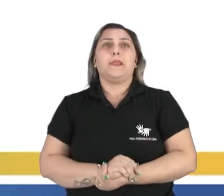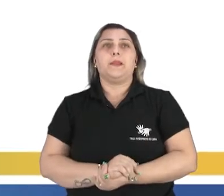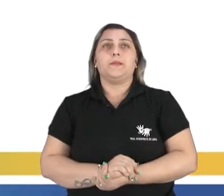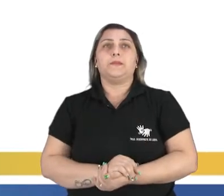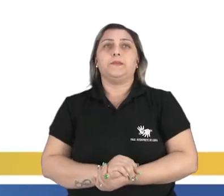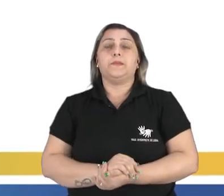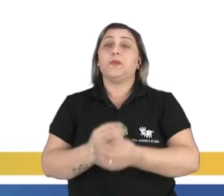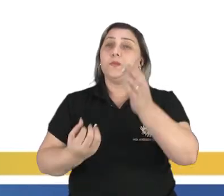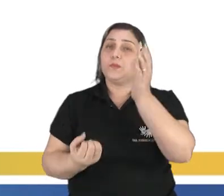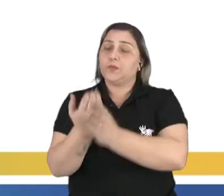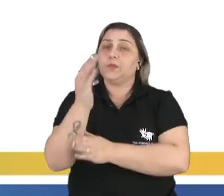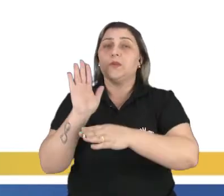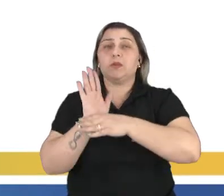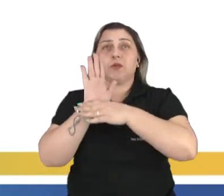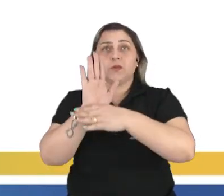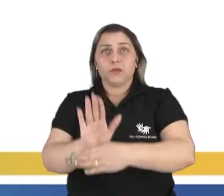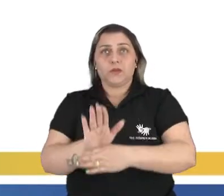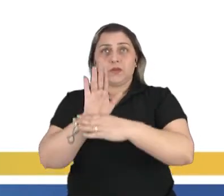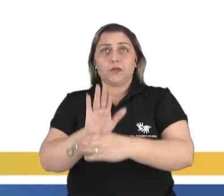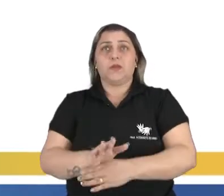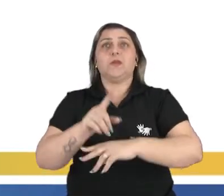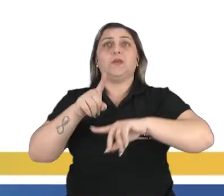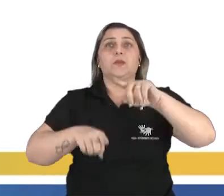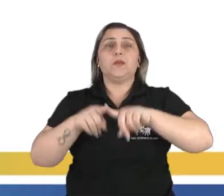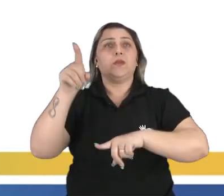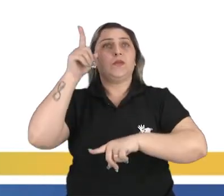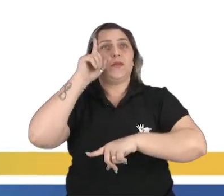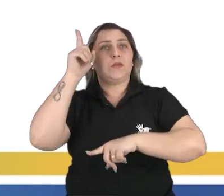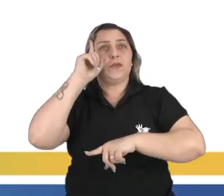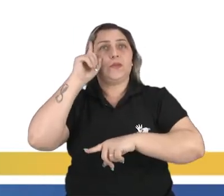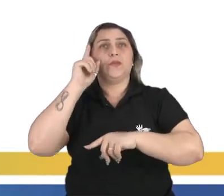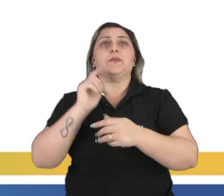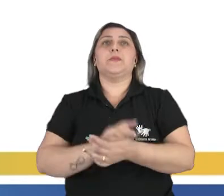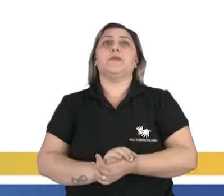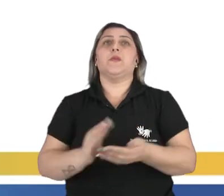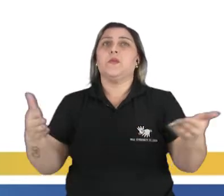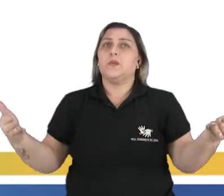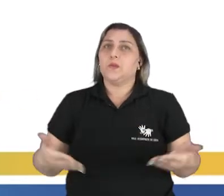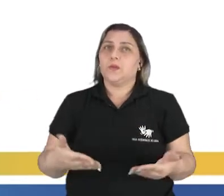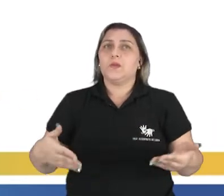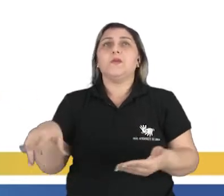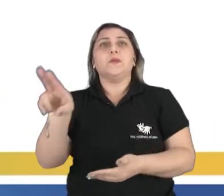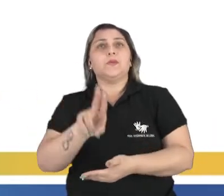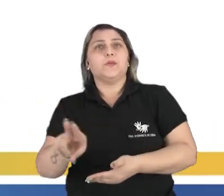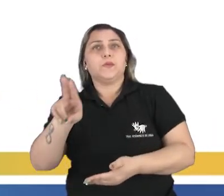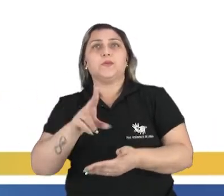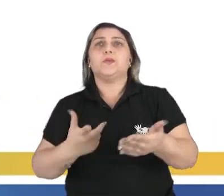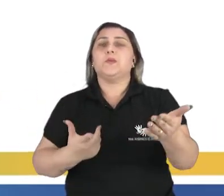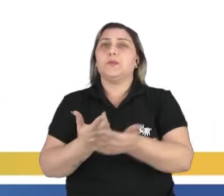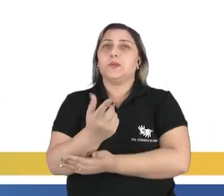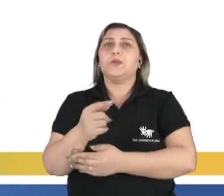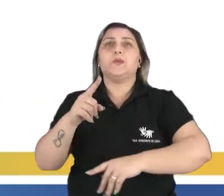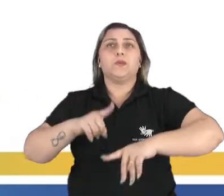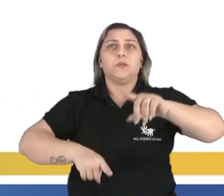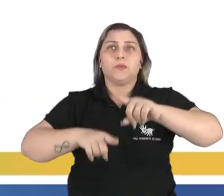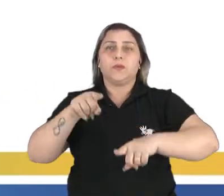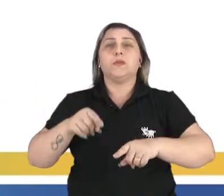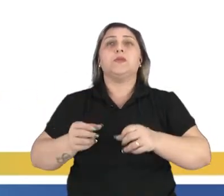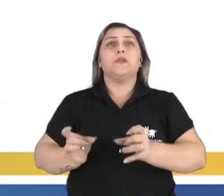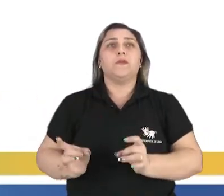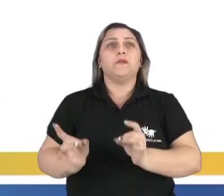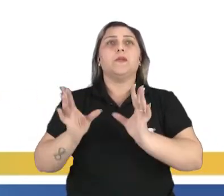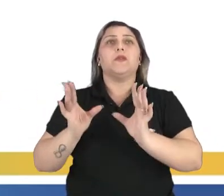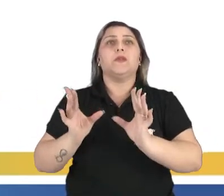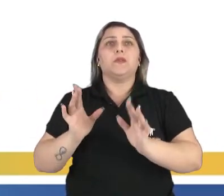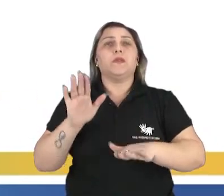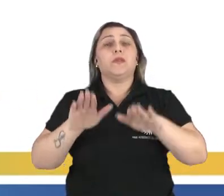de massa surgem para auxiliar a pesagem de objetos no dia a dia. Atualmente, é bastante comum fazermos compras de